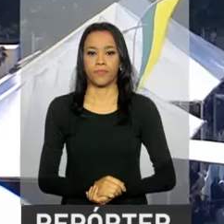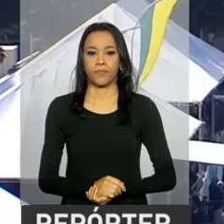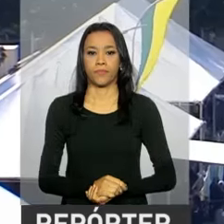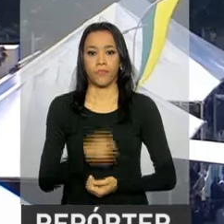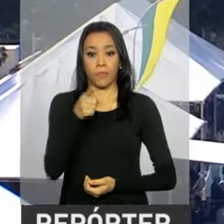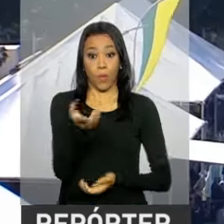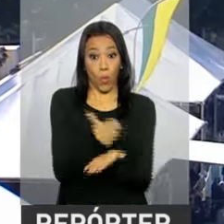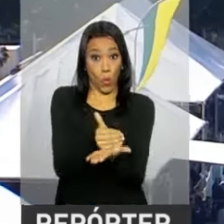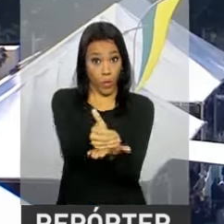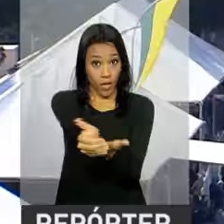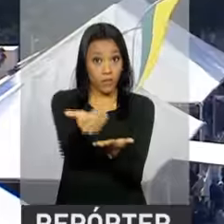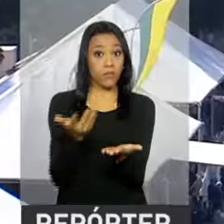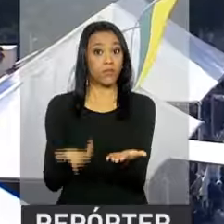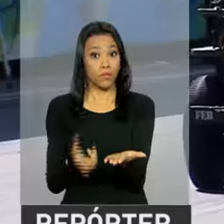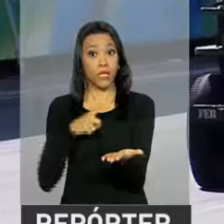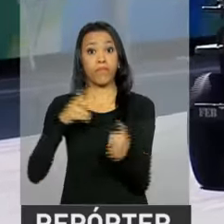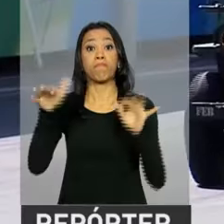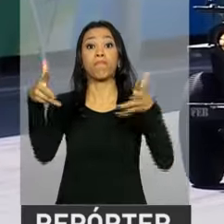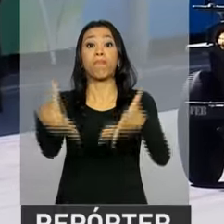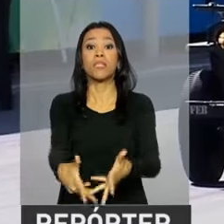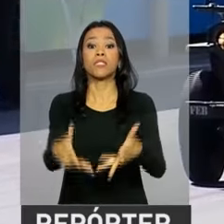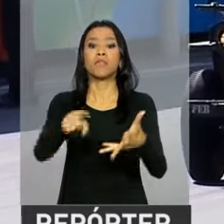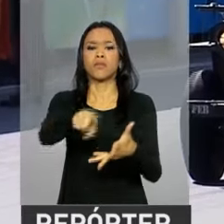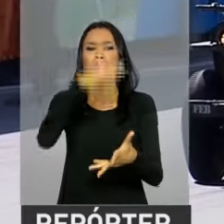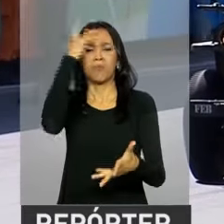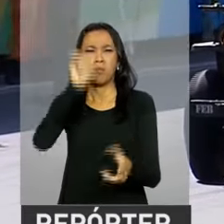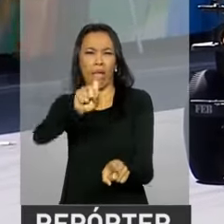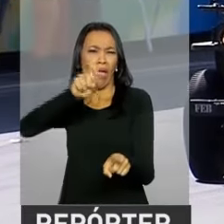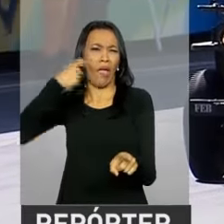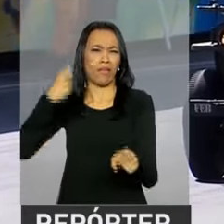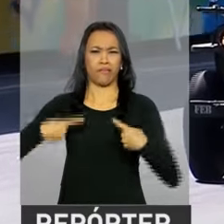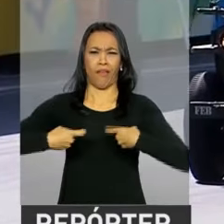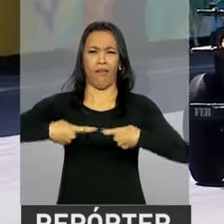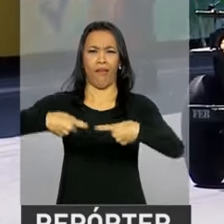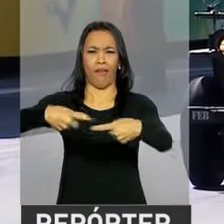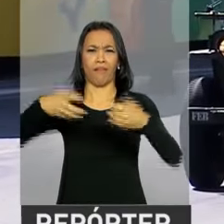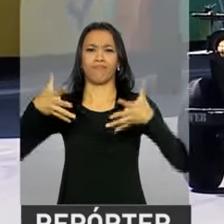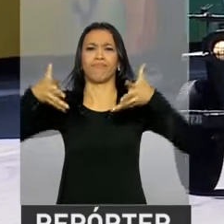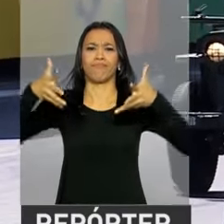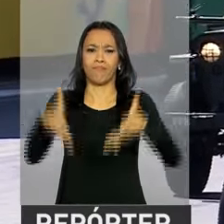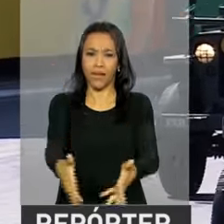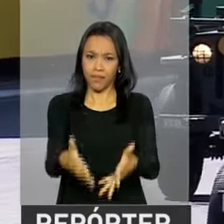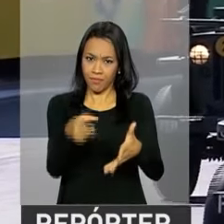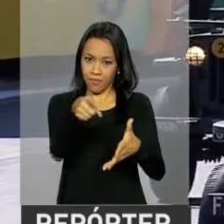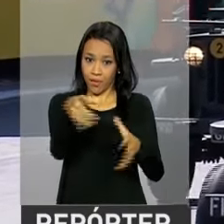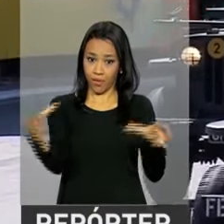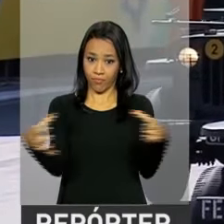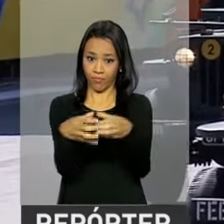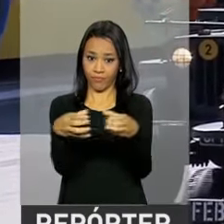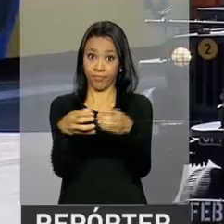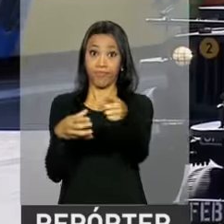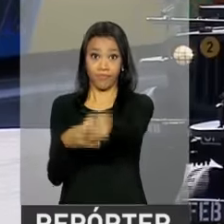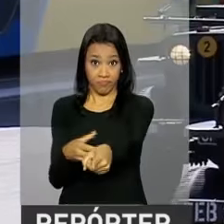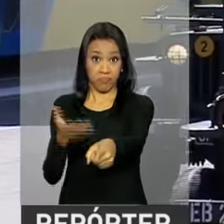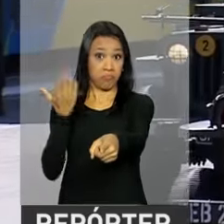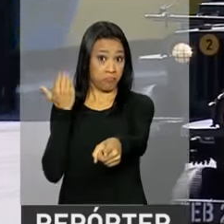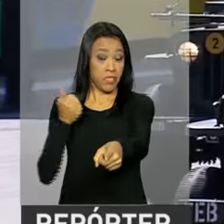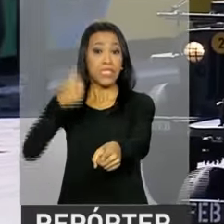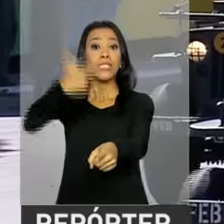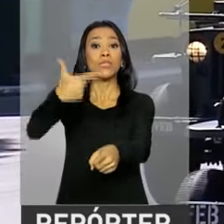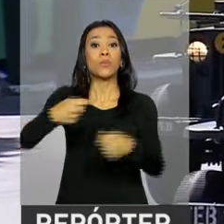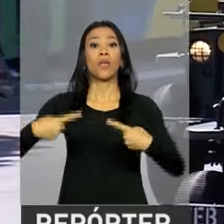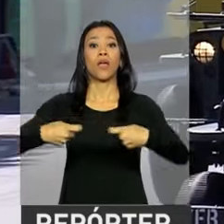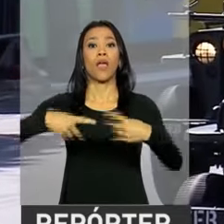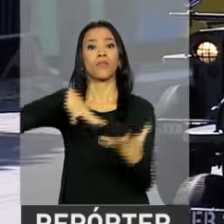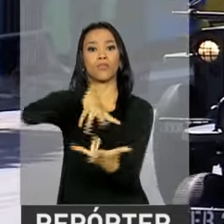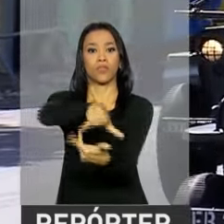concedida. O começo contou com a participação dos veteranos e ex-combatentes da Força Expedicionária Brasileira, que lutaram na Segunda